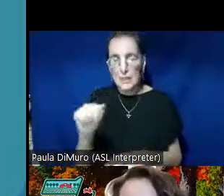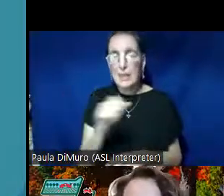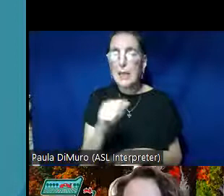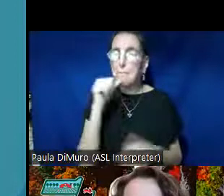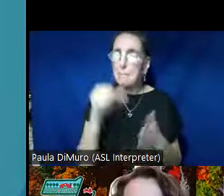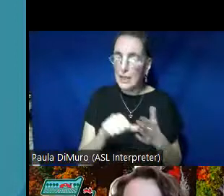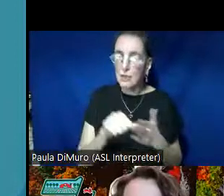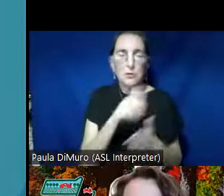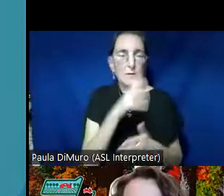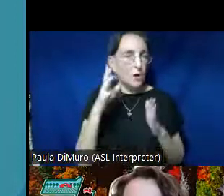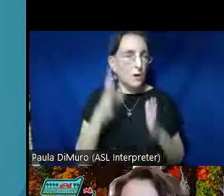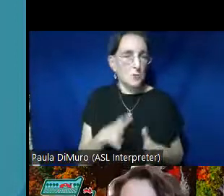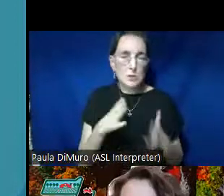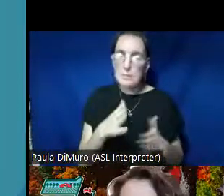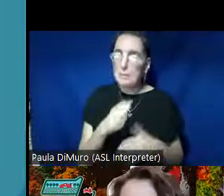grupos de comunidade,